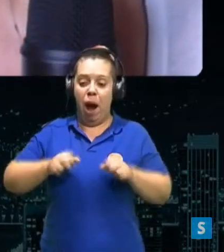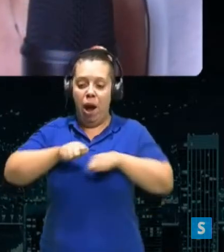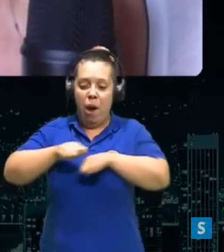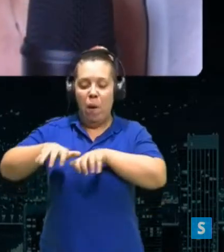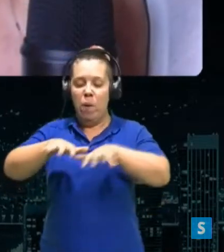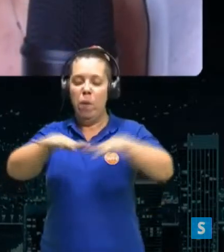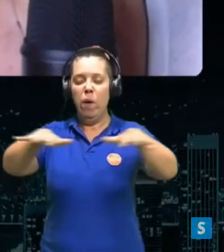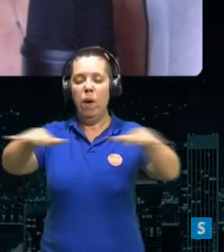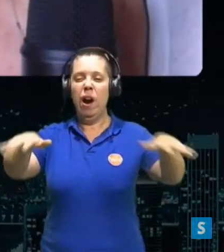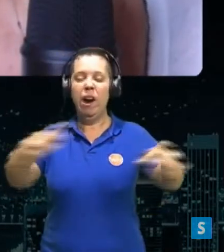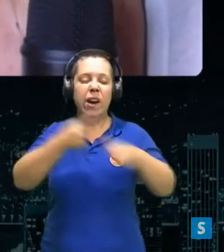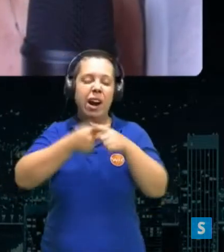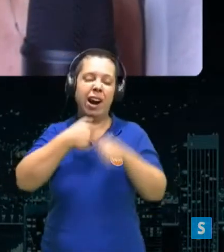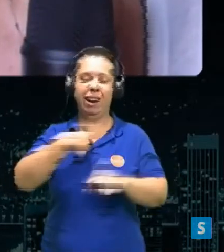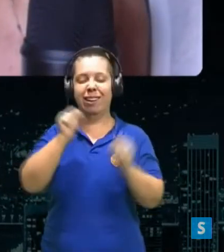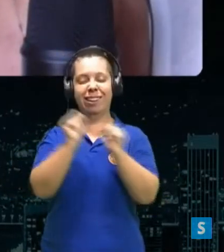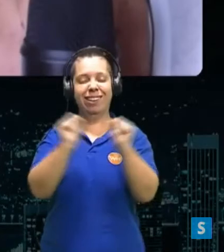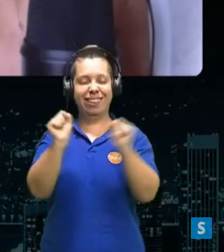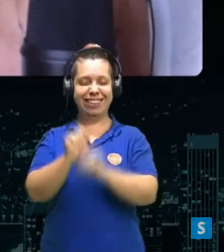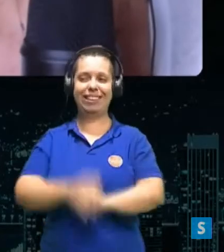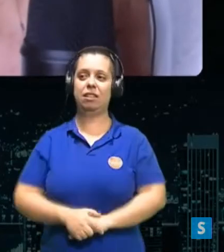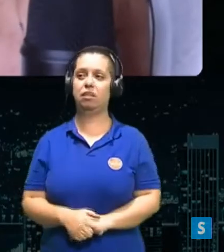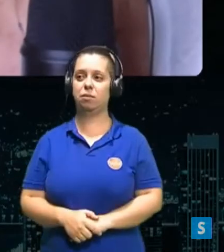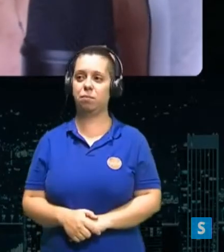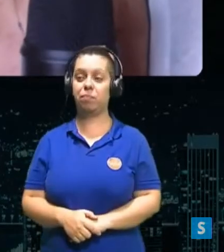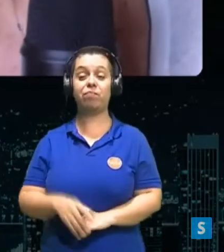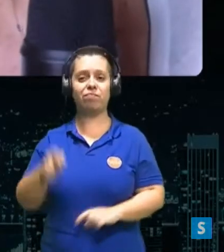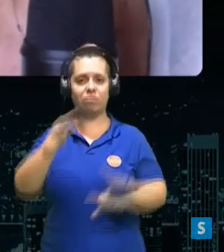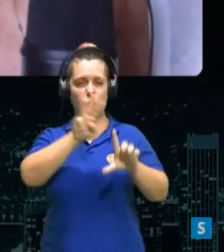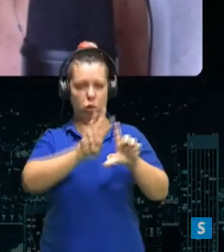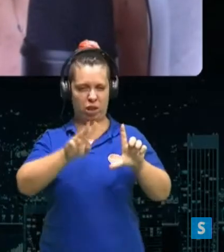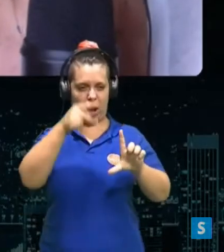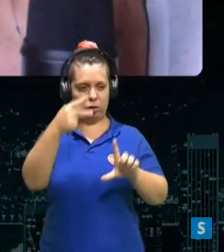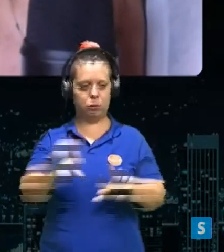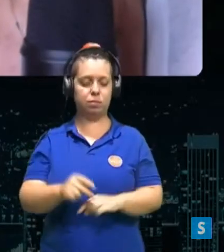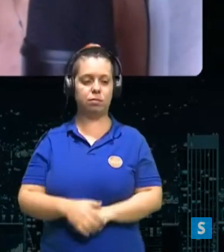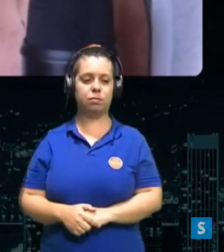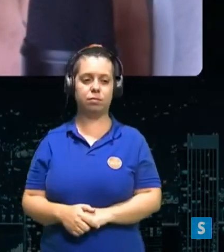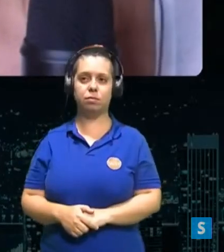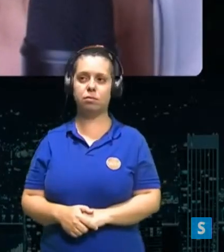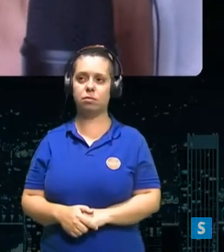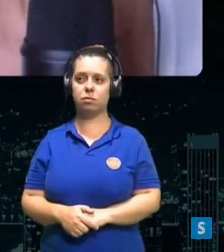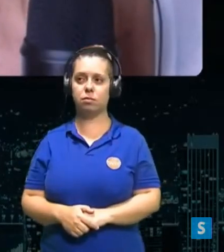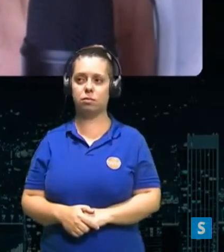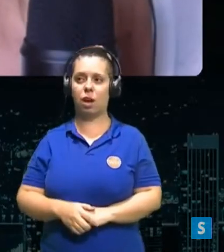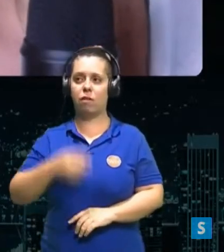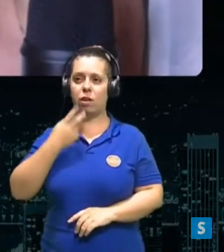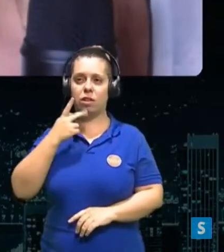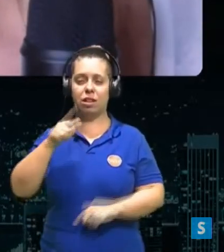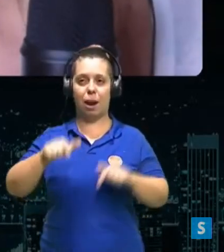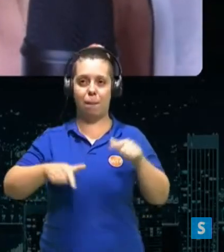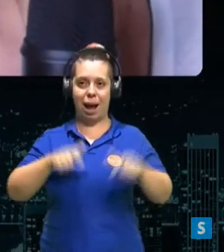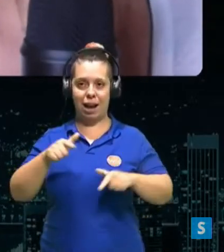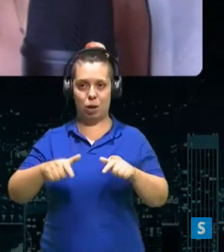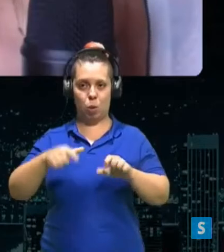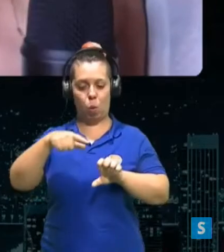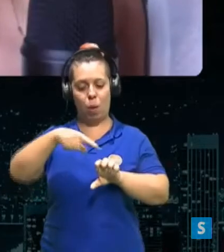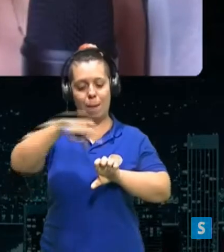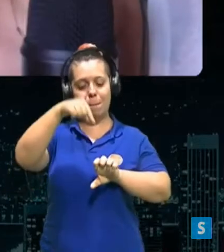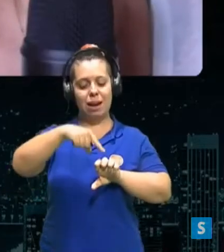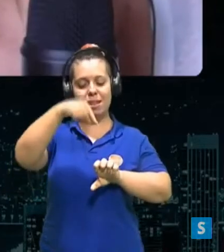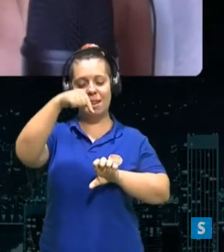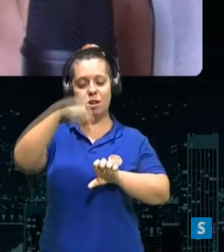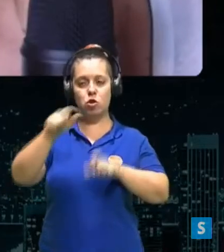bom então Além disso no Website que você trabalha com empreendedores e você se